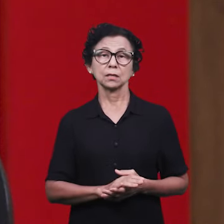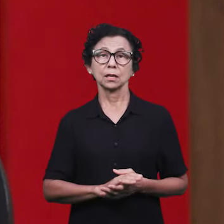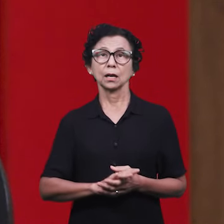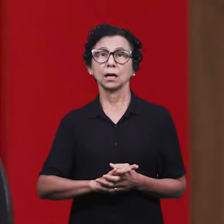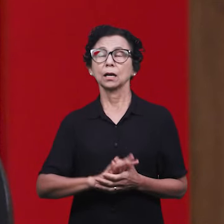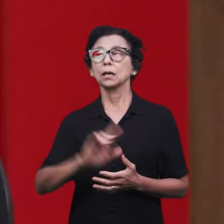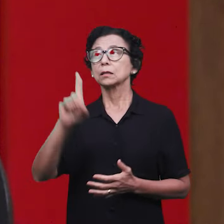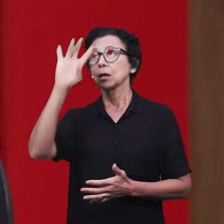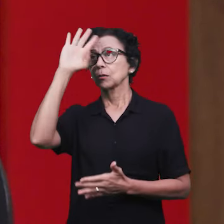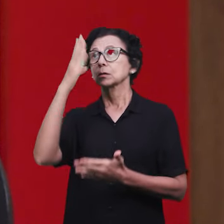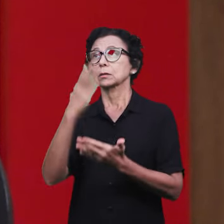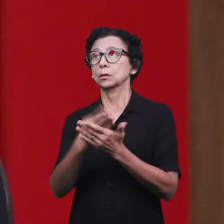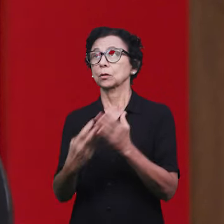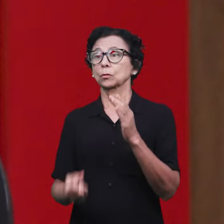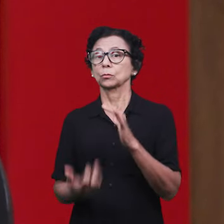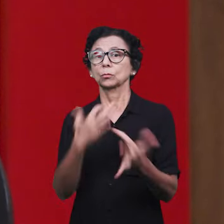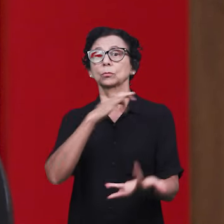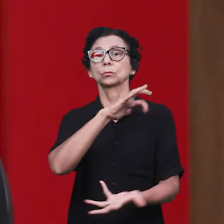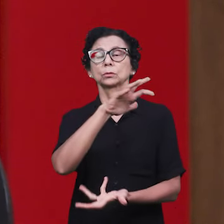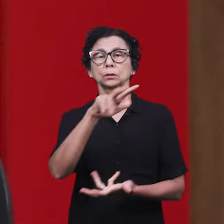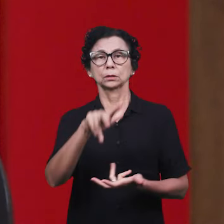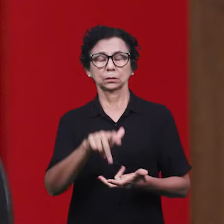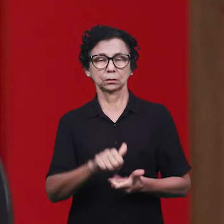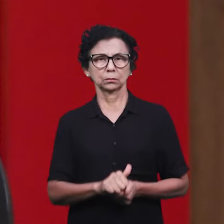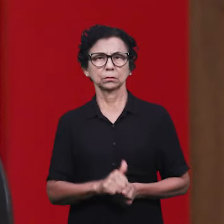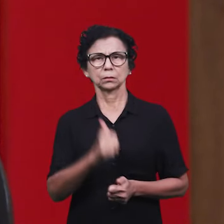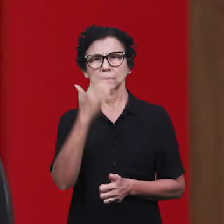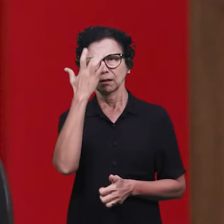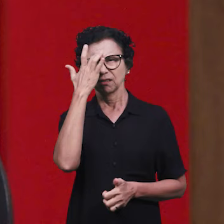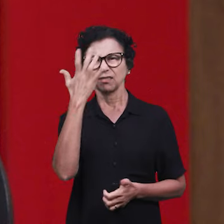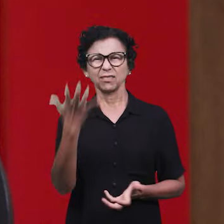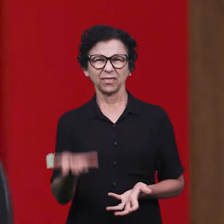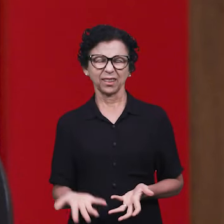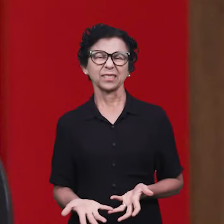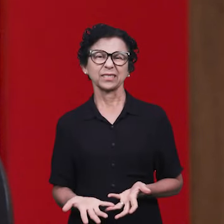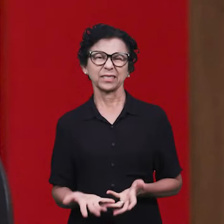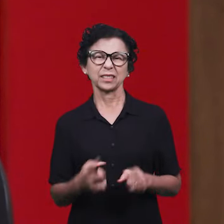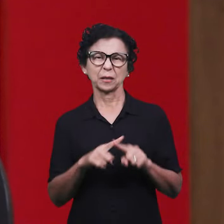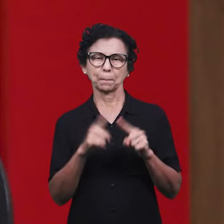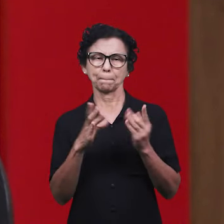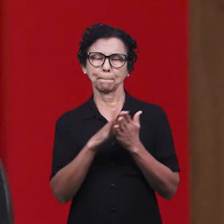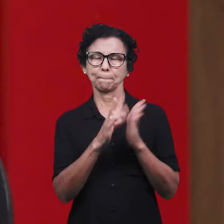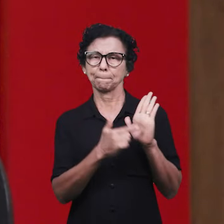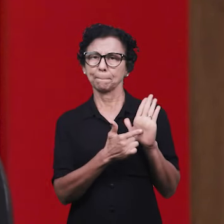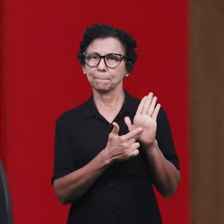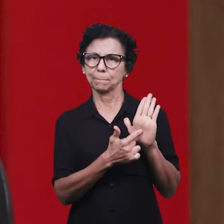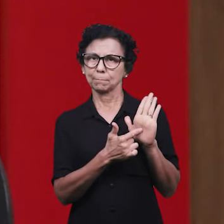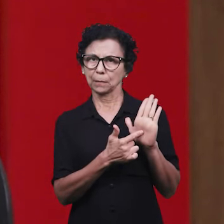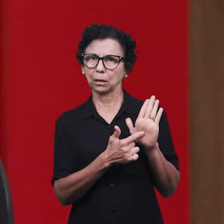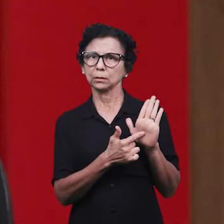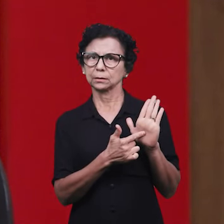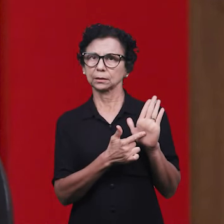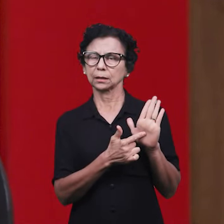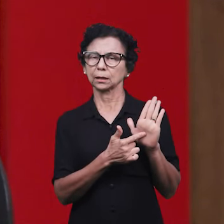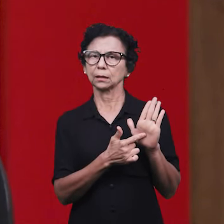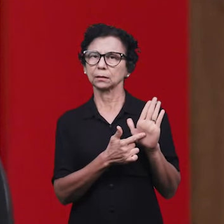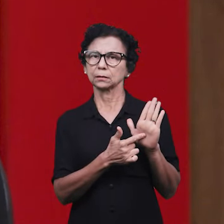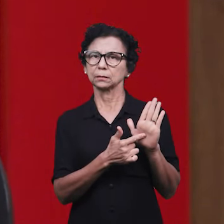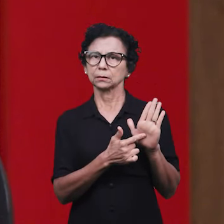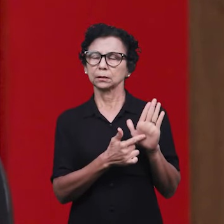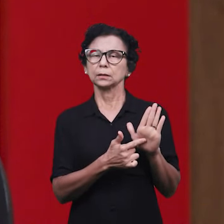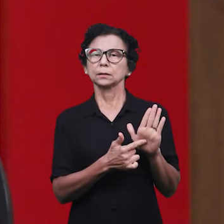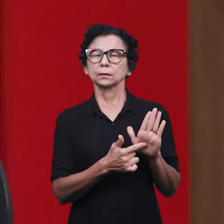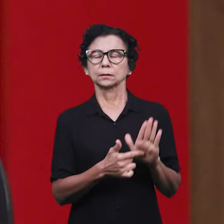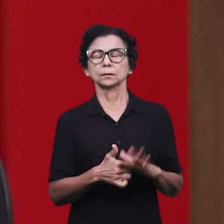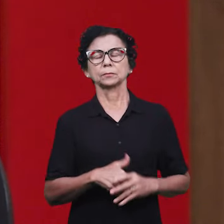todas as coisas. Isso aí é muito fácil, mas aquilo que a palavra nos leva, aquilo que a palavra quer nos dar como